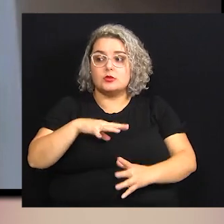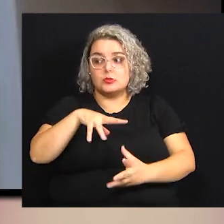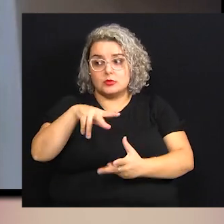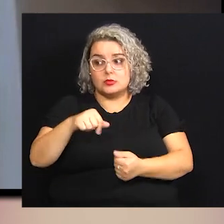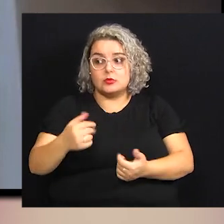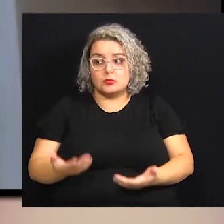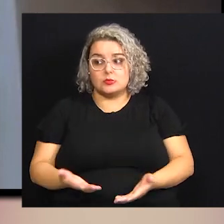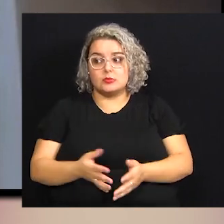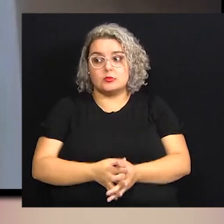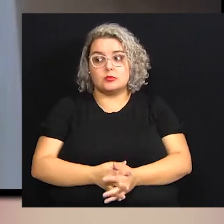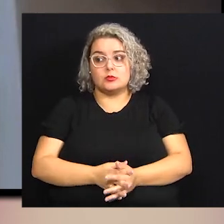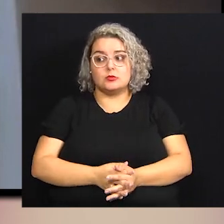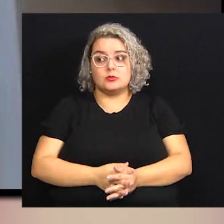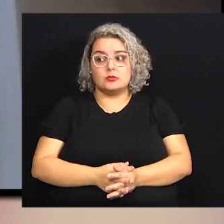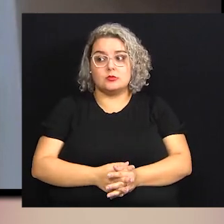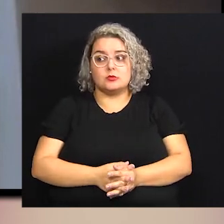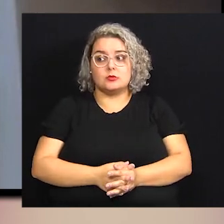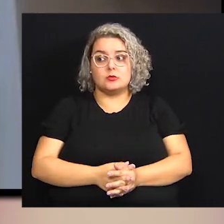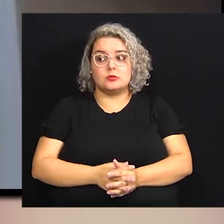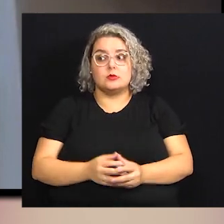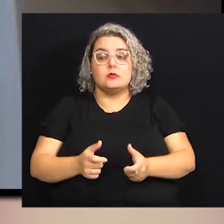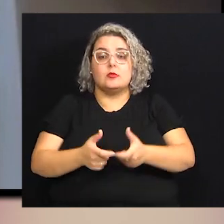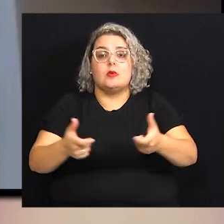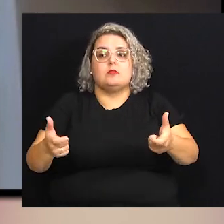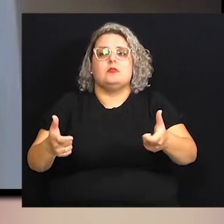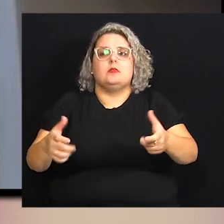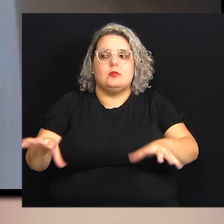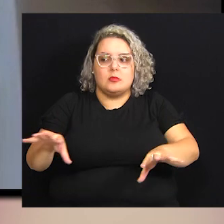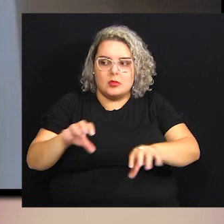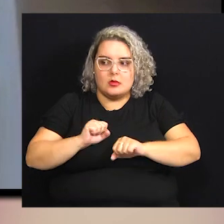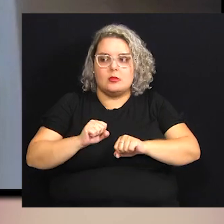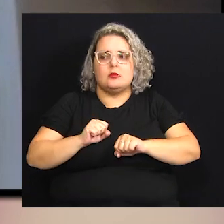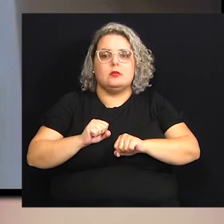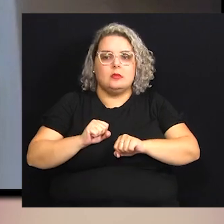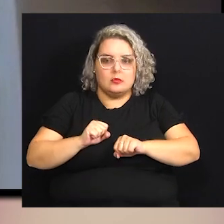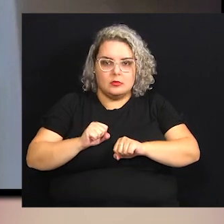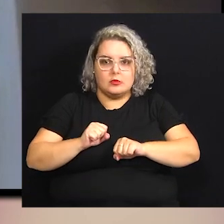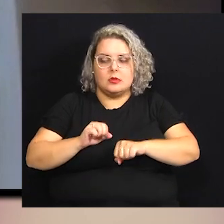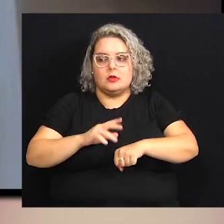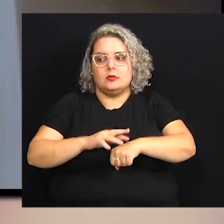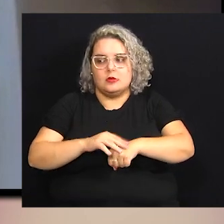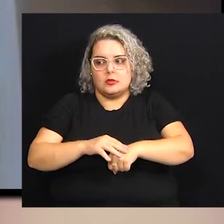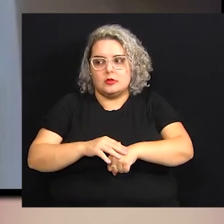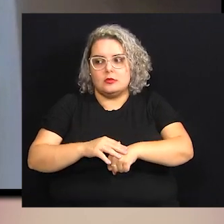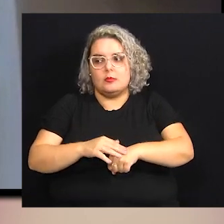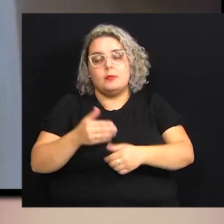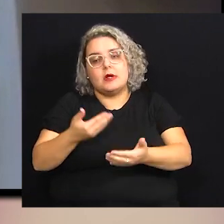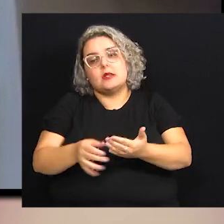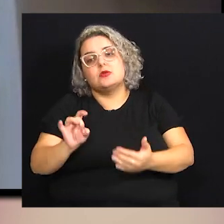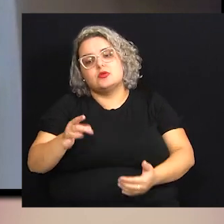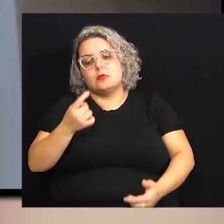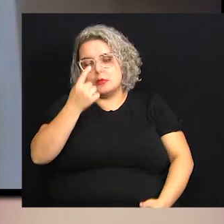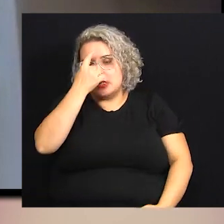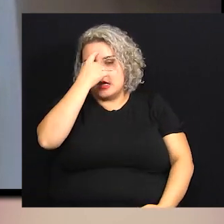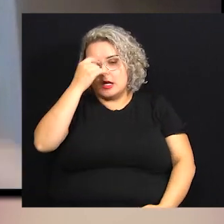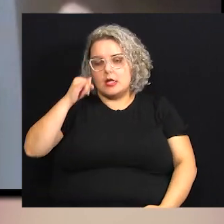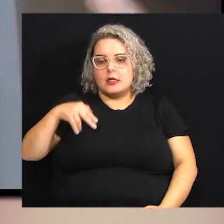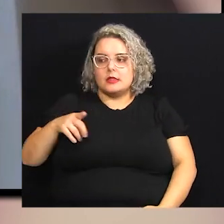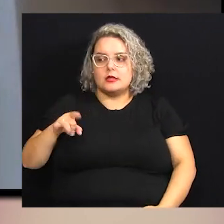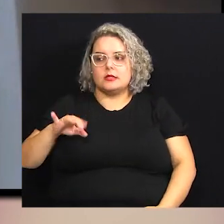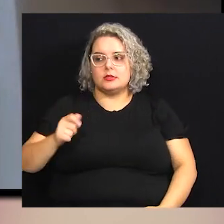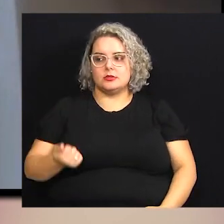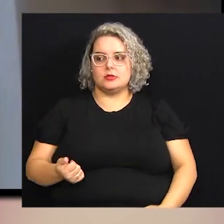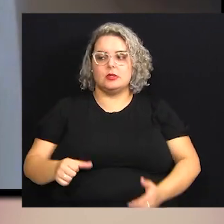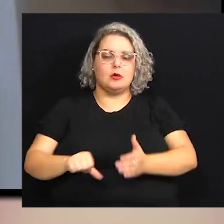segundo país do mundo com a maior prevalência dessa doença, ficando atrás só da Índia. E de incidência, que são os